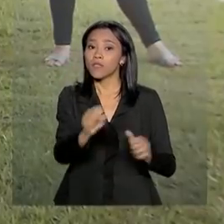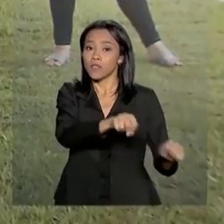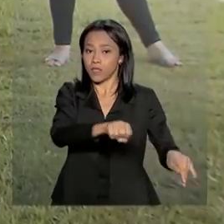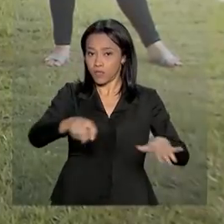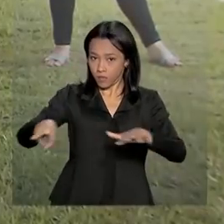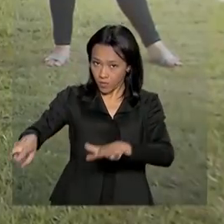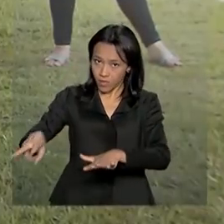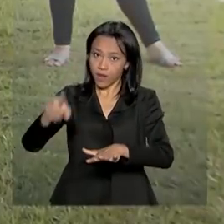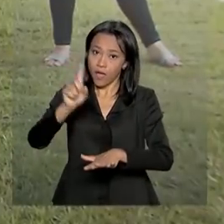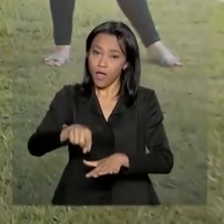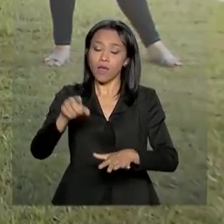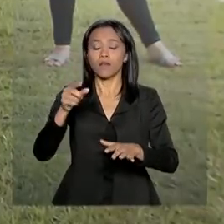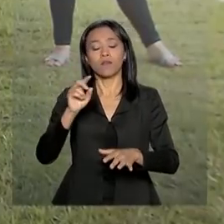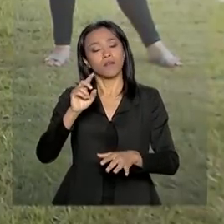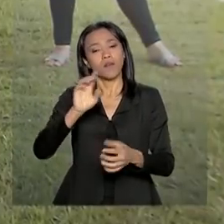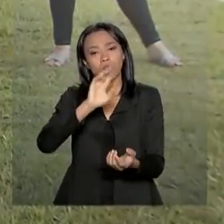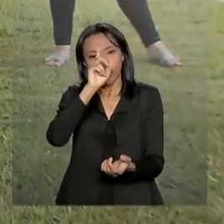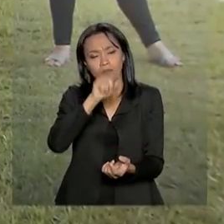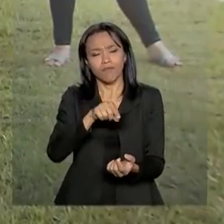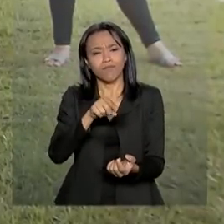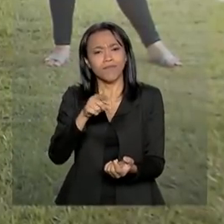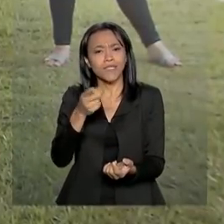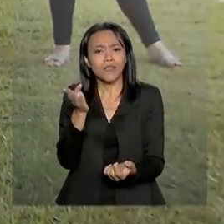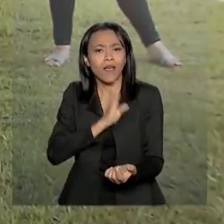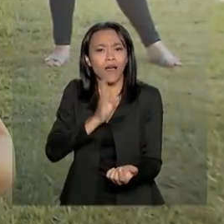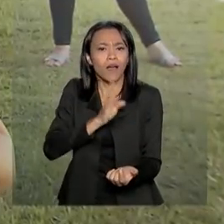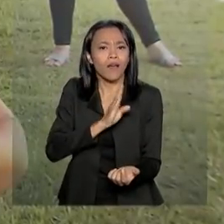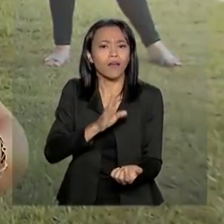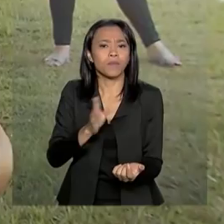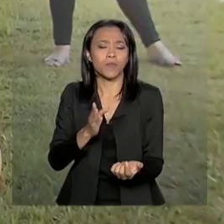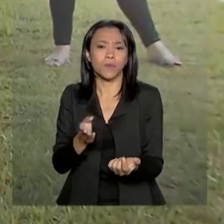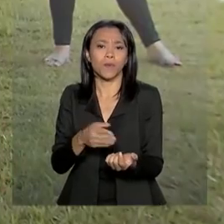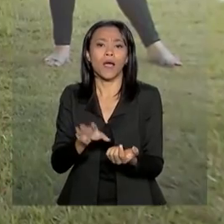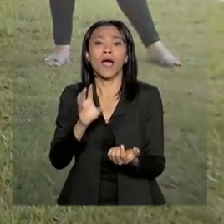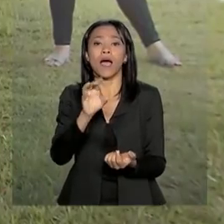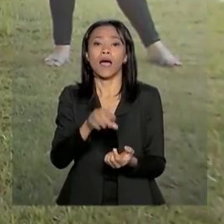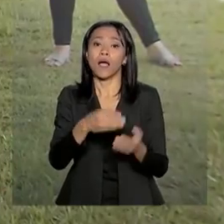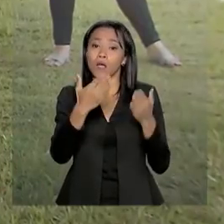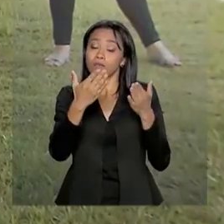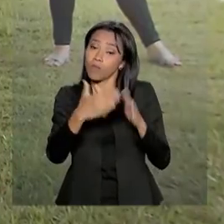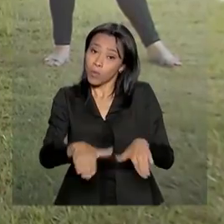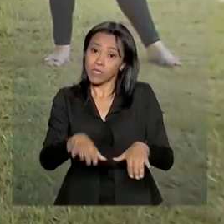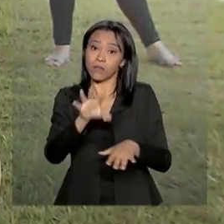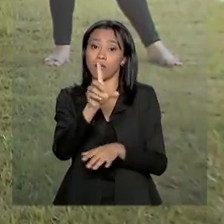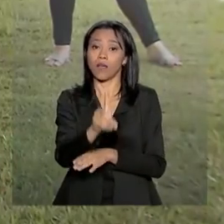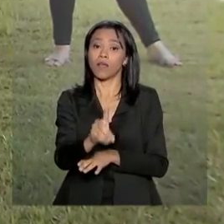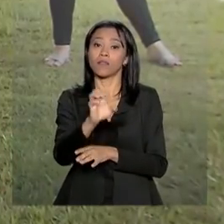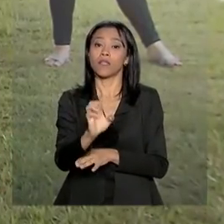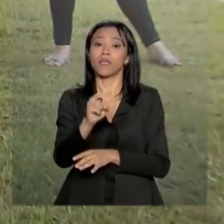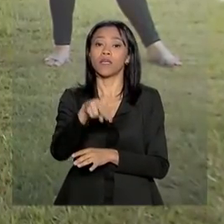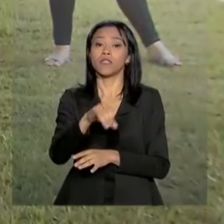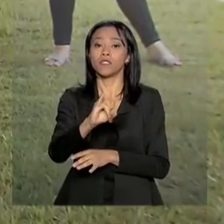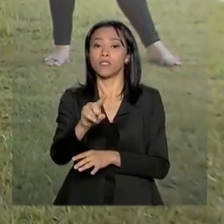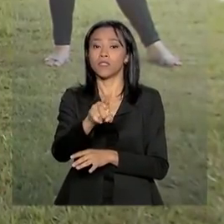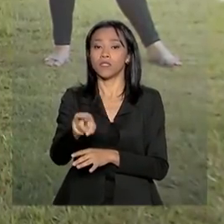é facilitar e agilizar a liberação das indenizações para que isso ocorra o mais rápido possível. Vamos ver.